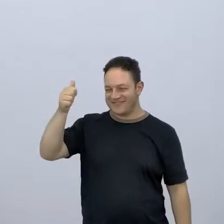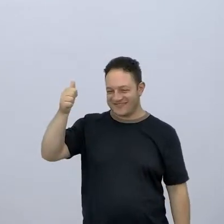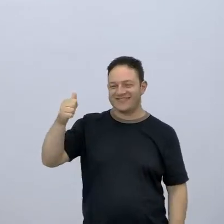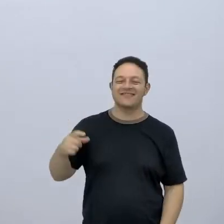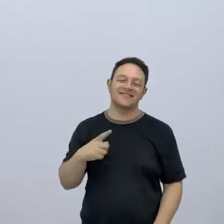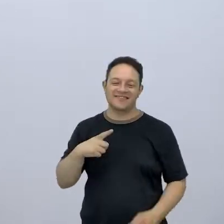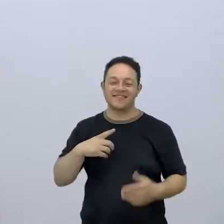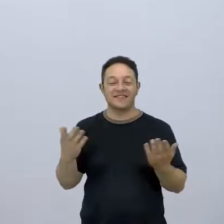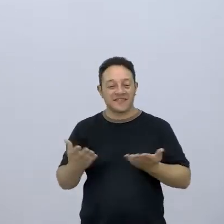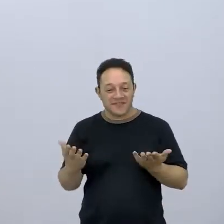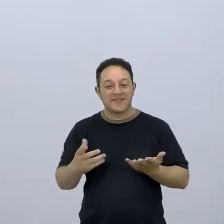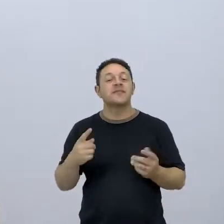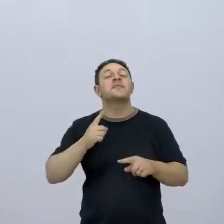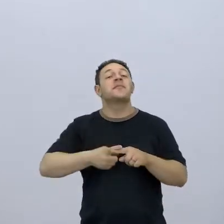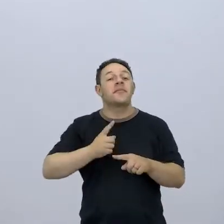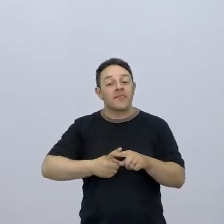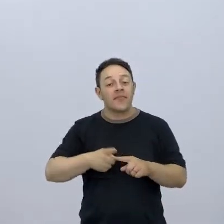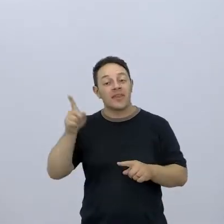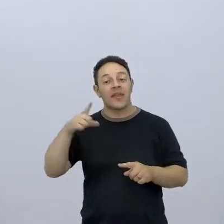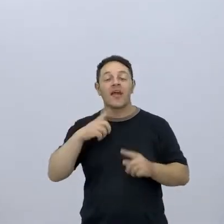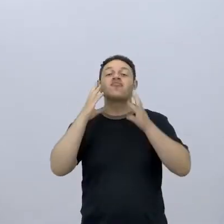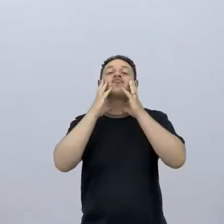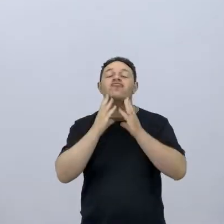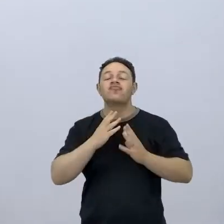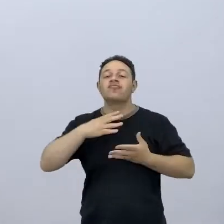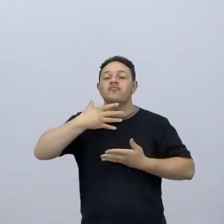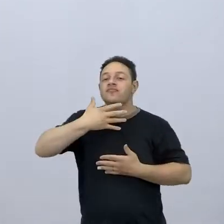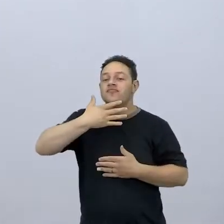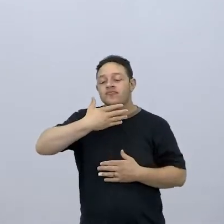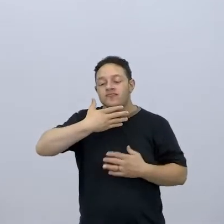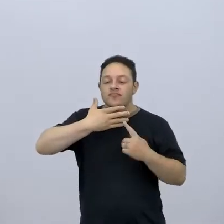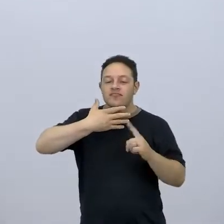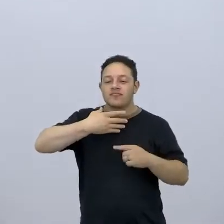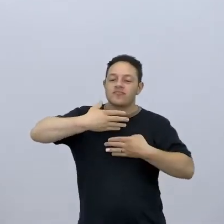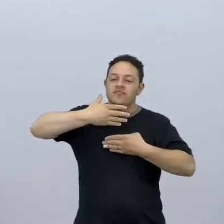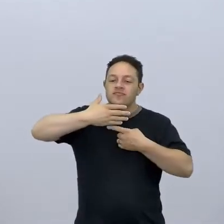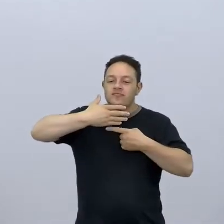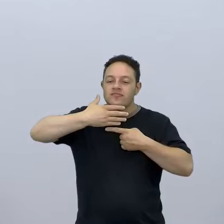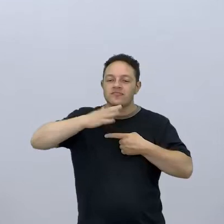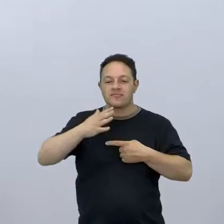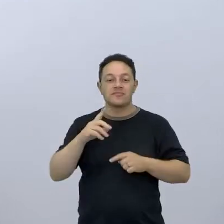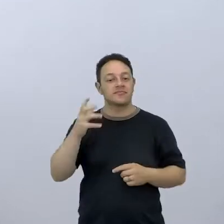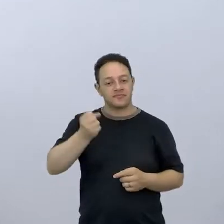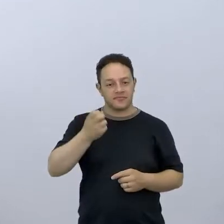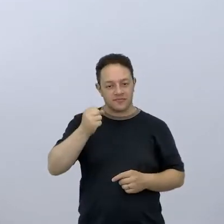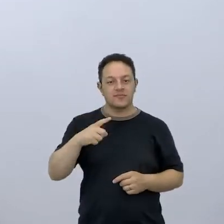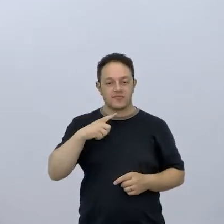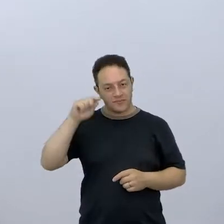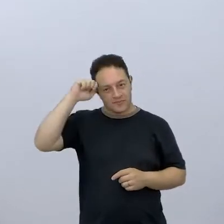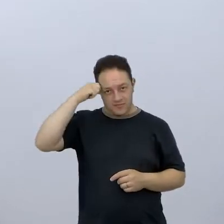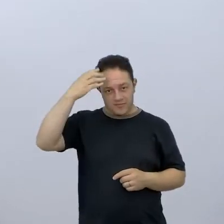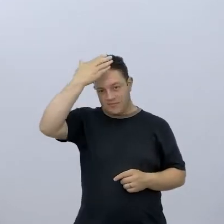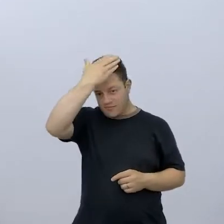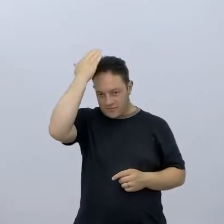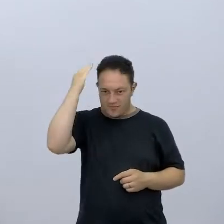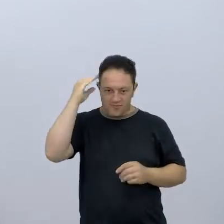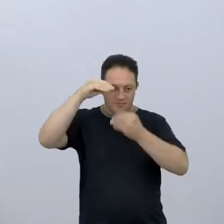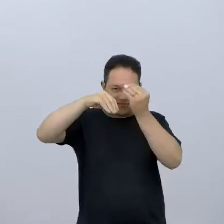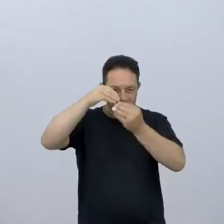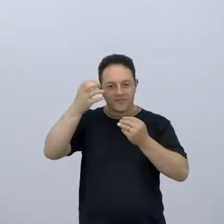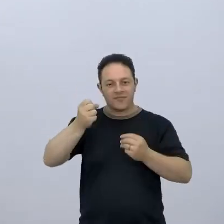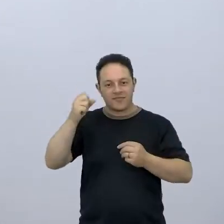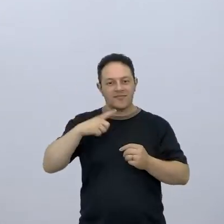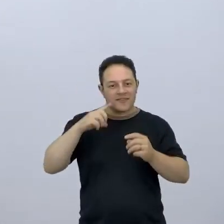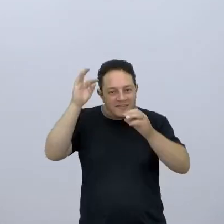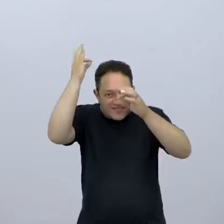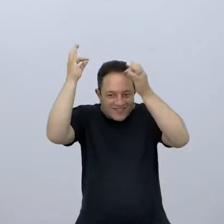Olha só que legal. Por quê? Porque eu tenho uma barba comprida aí de uns 5, 6 dedos, bem grisalha. Tenho os cabelos pretos também, grisalhos, também tô com